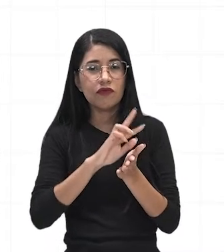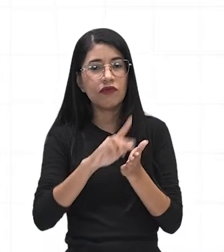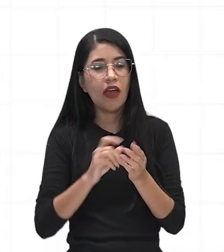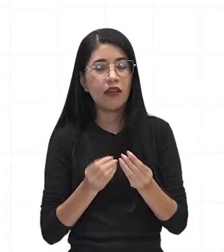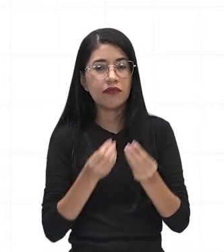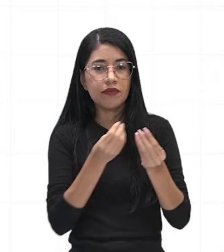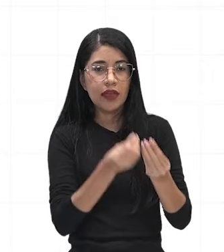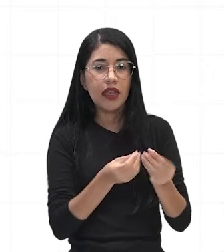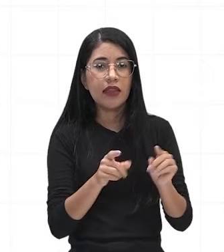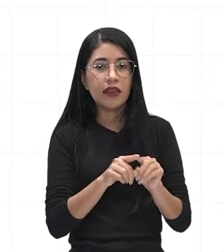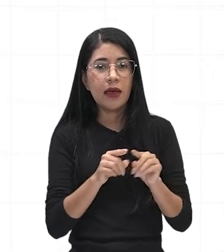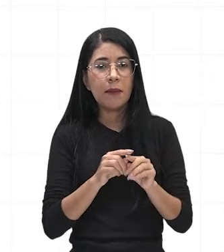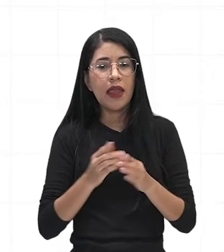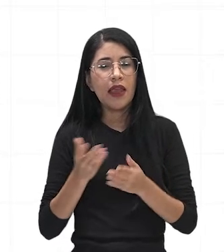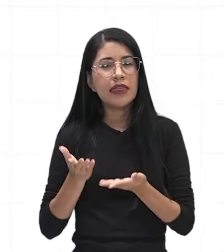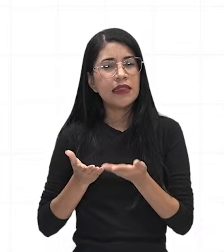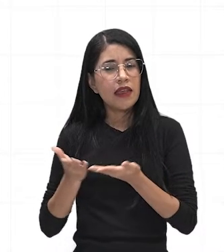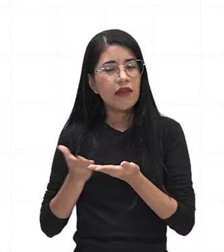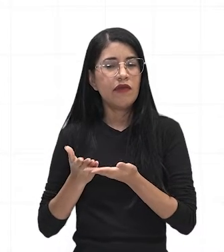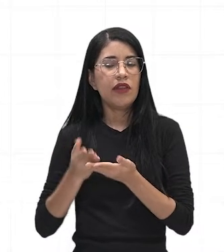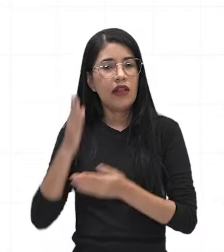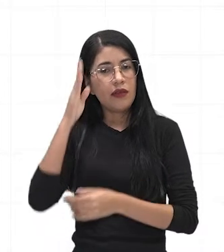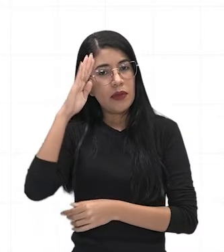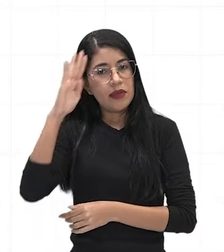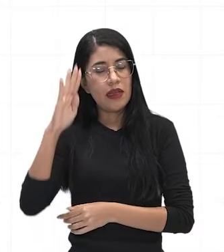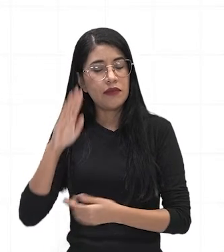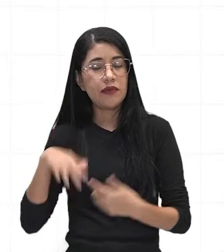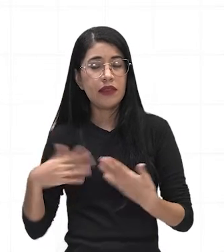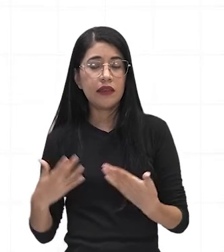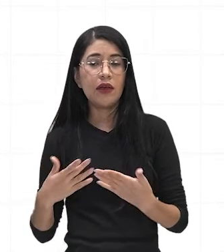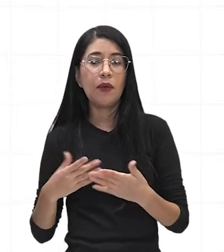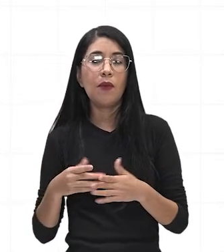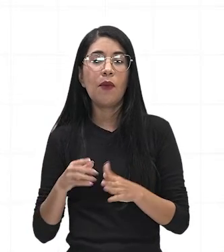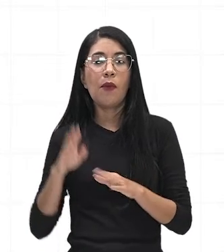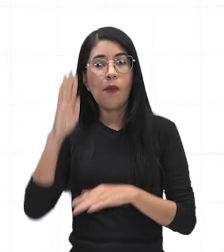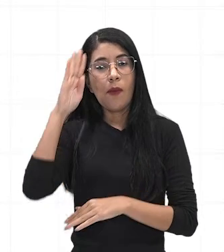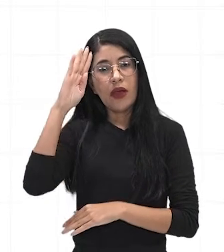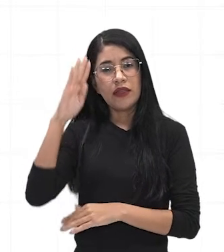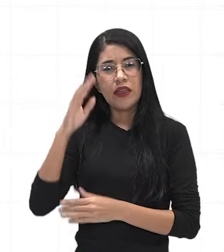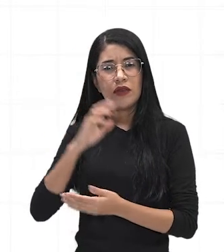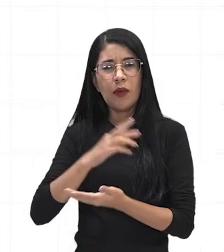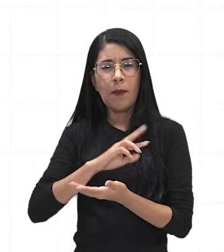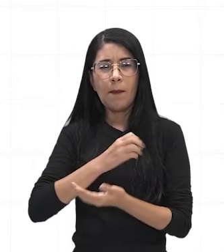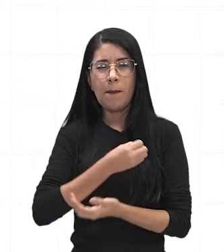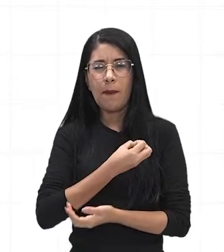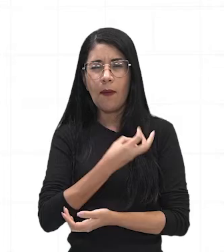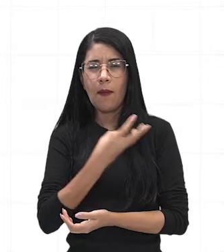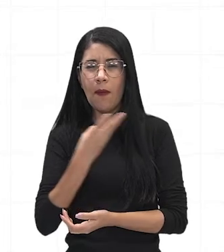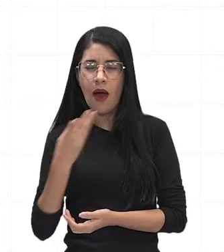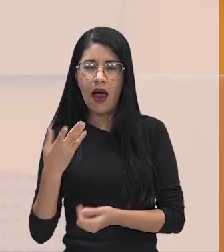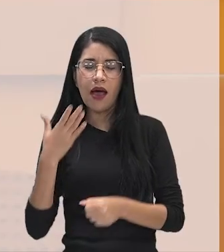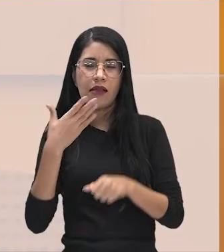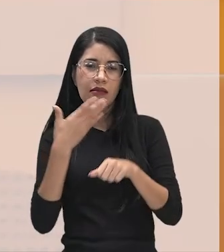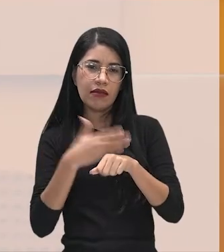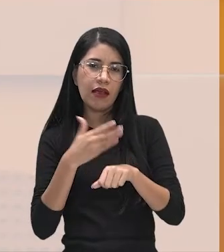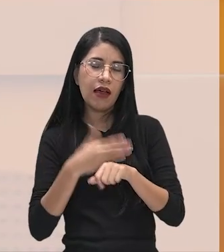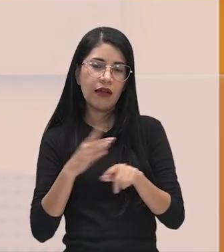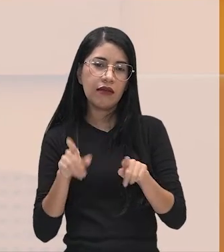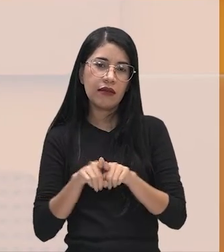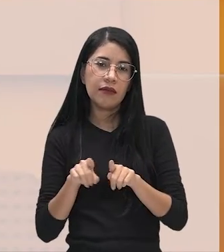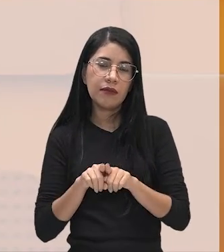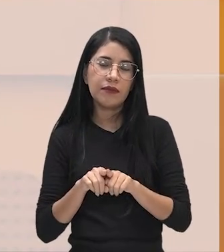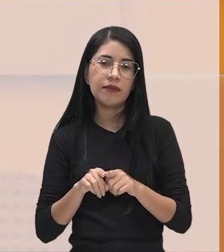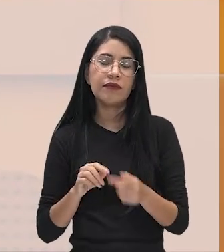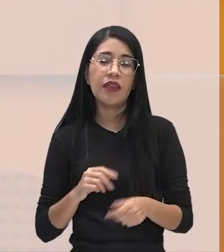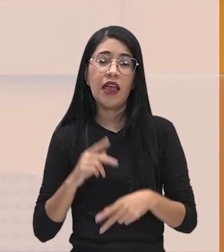exército persa. Desse modo, o exército persa era numeroso e bem treinado. É um povo